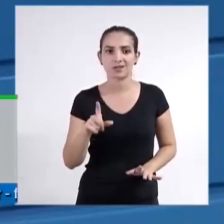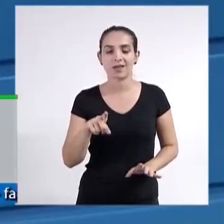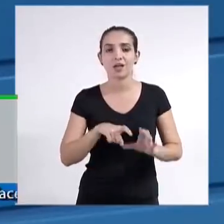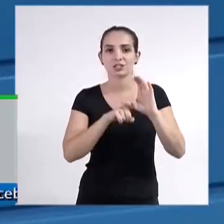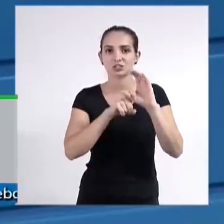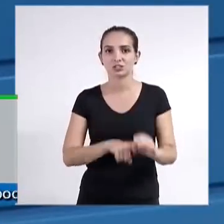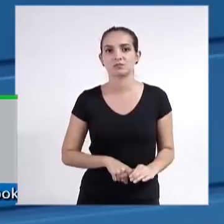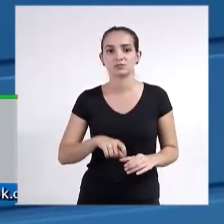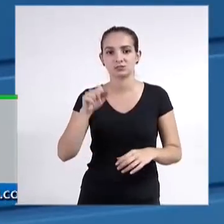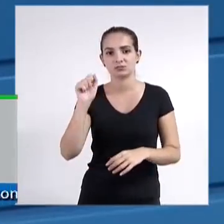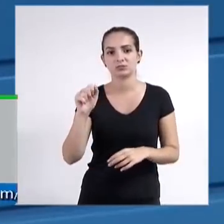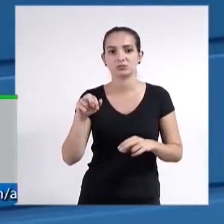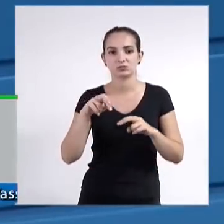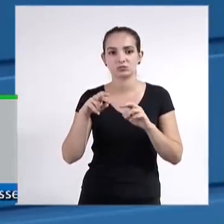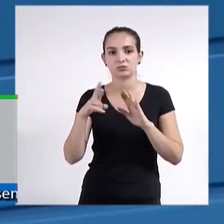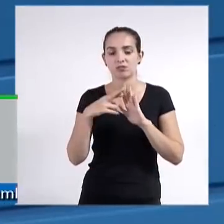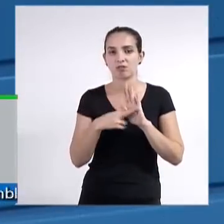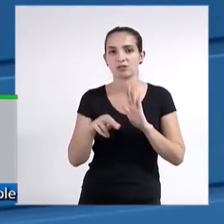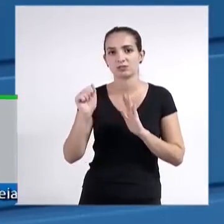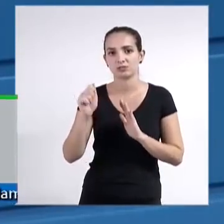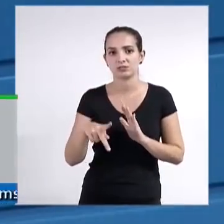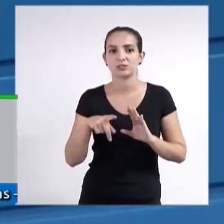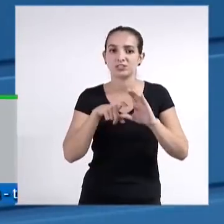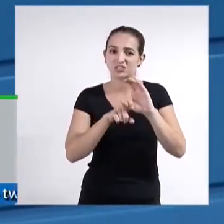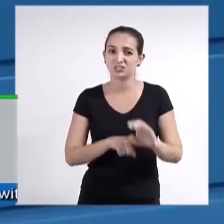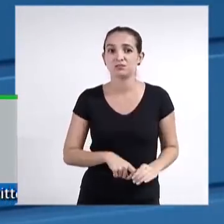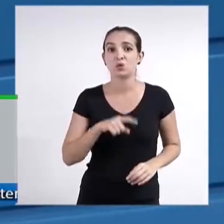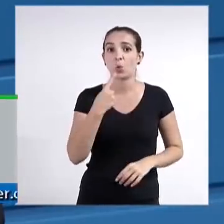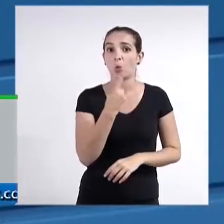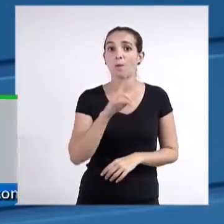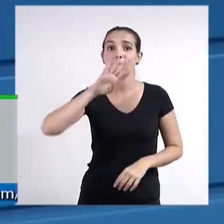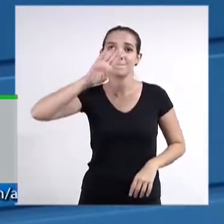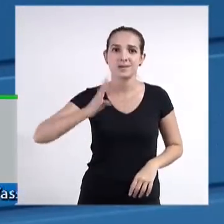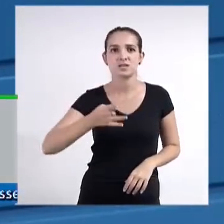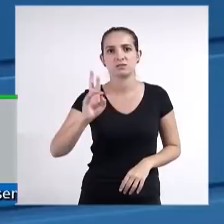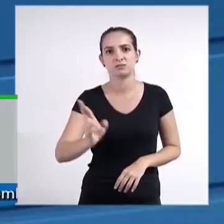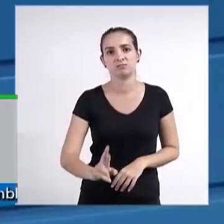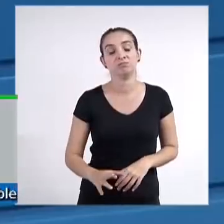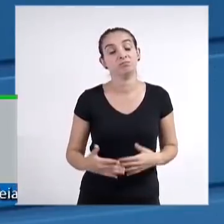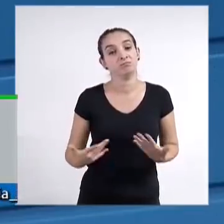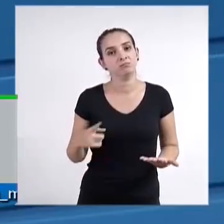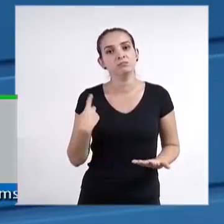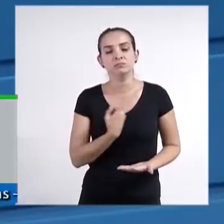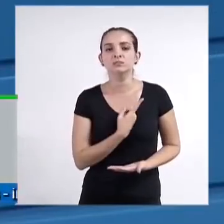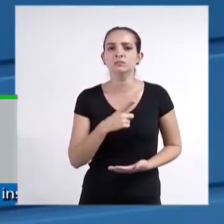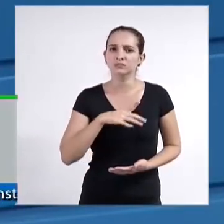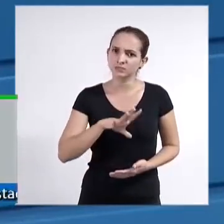nossa Previdência aqui estava passando de R$1 bilhão. E nós tivemos a